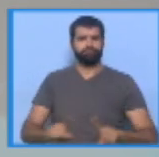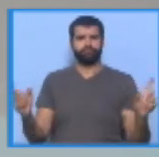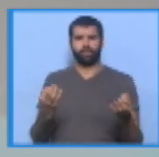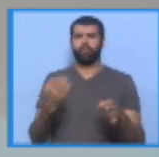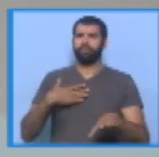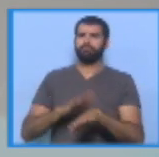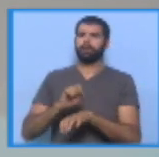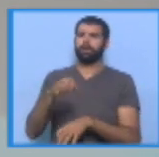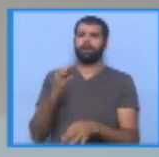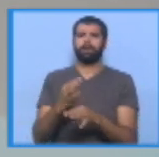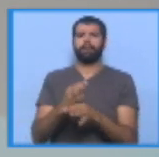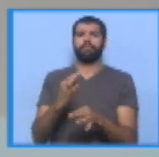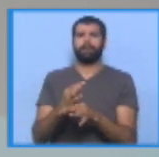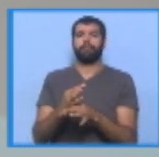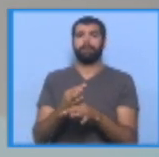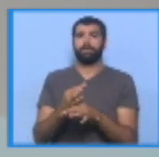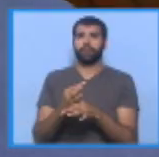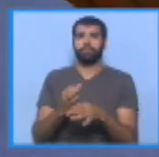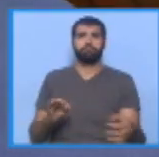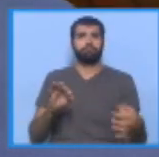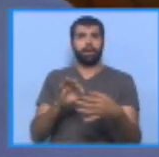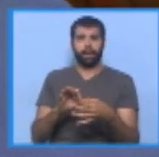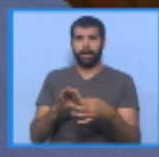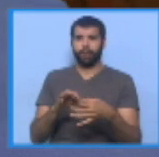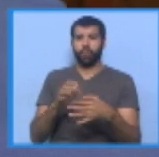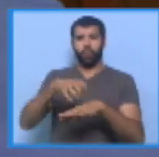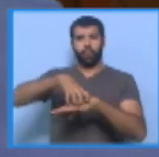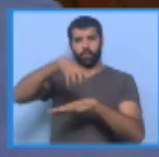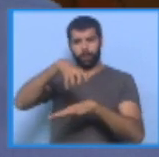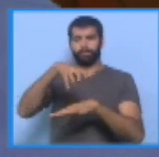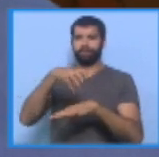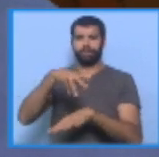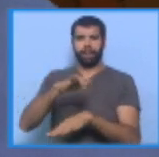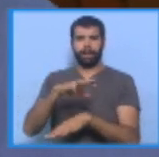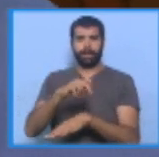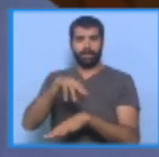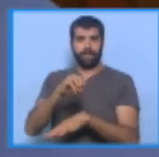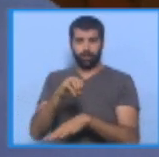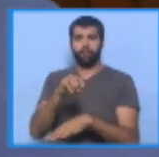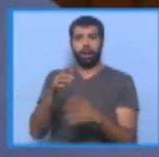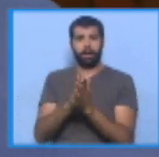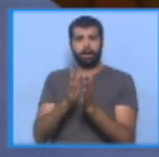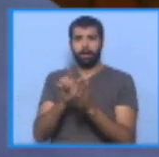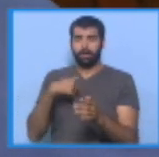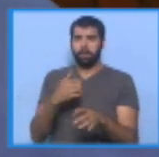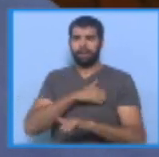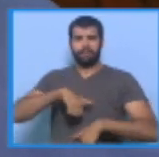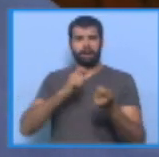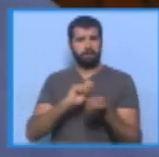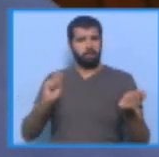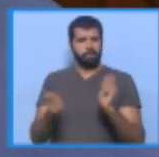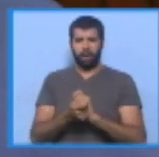as festividades em torno do seu santuário mariano. Muda muito a cidade por estes